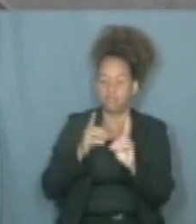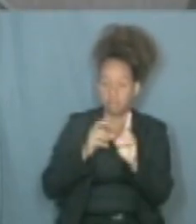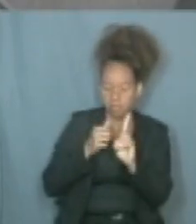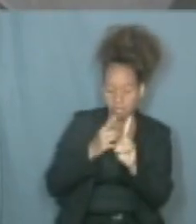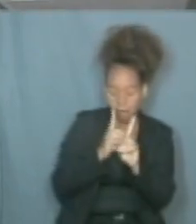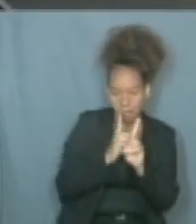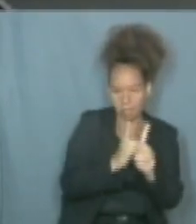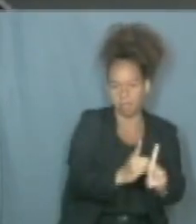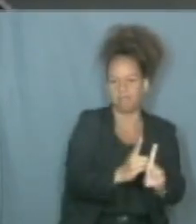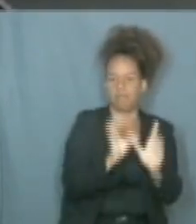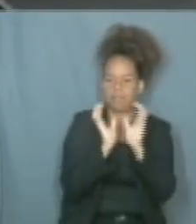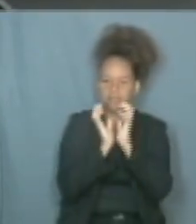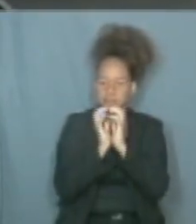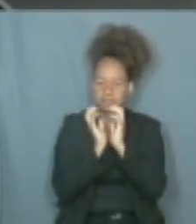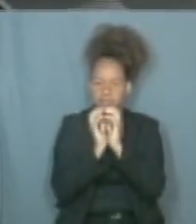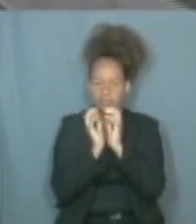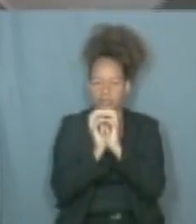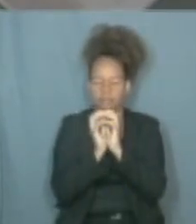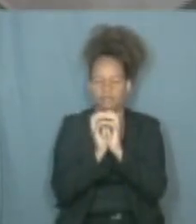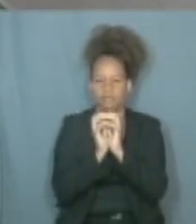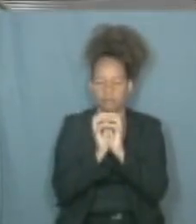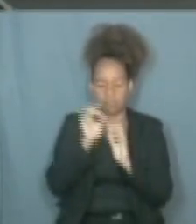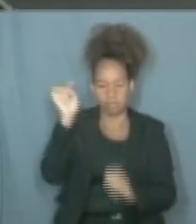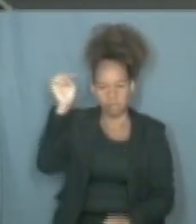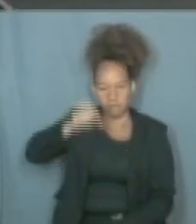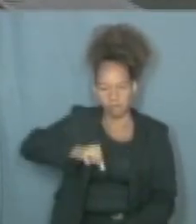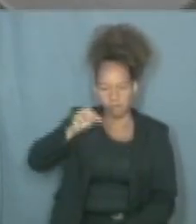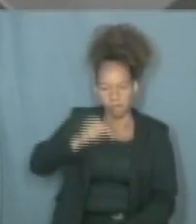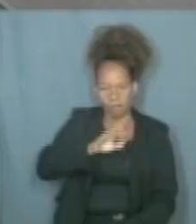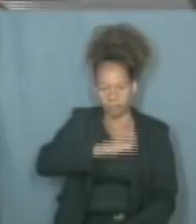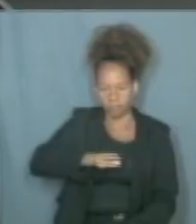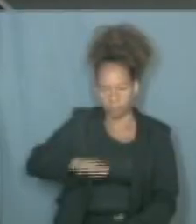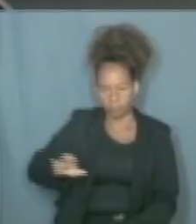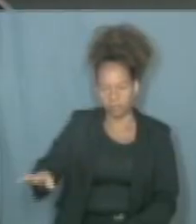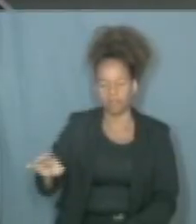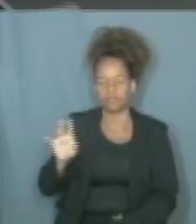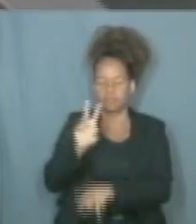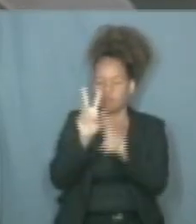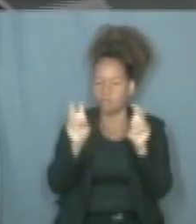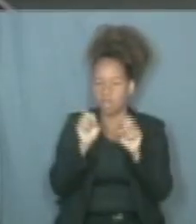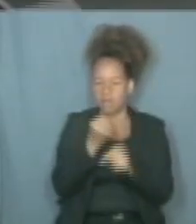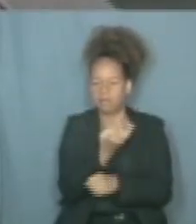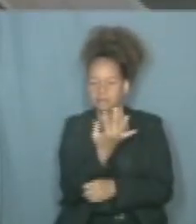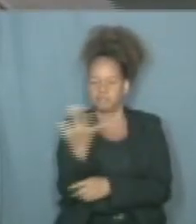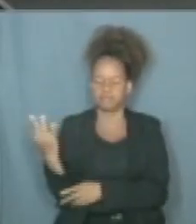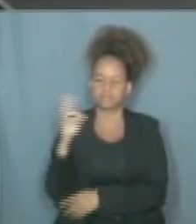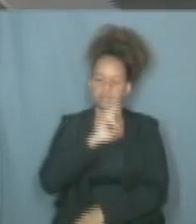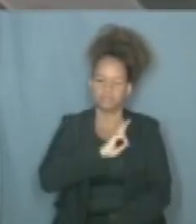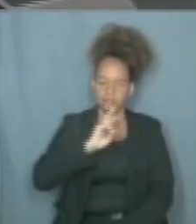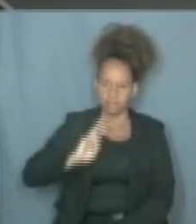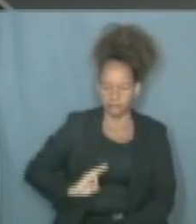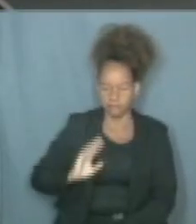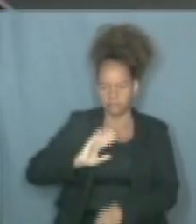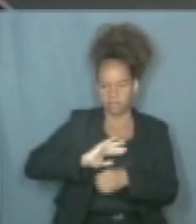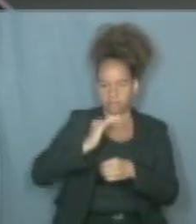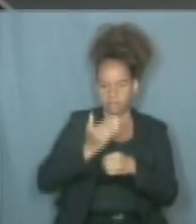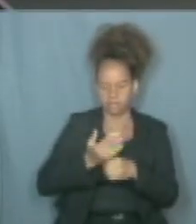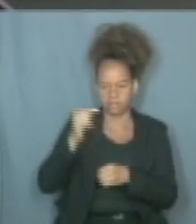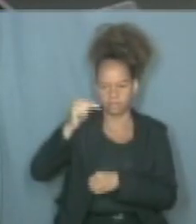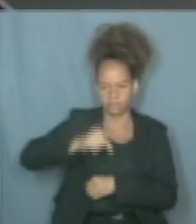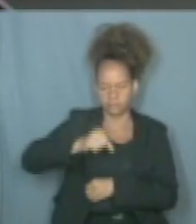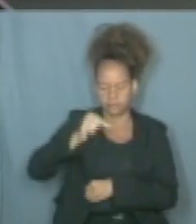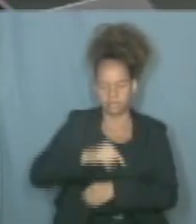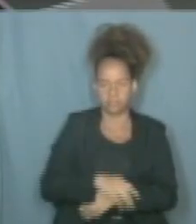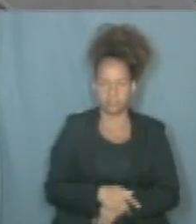da cidade do Recife, como foi trazido aqui e abordado por vários vereadores dessa casa,